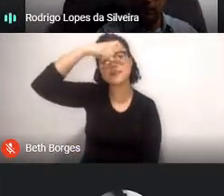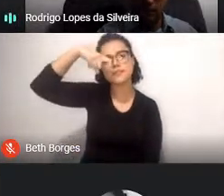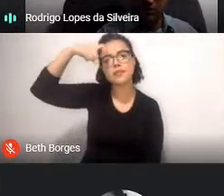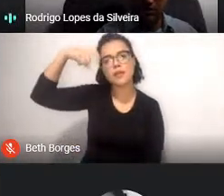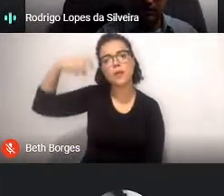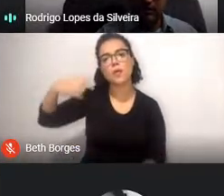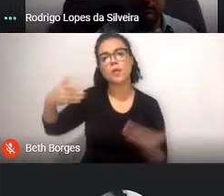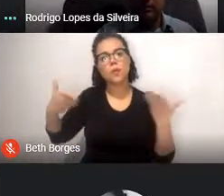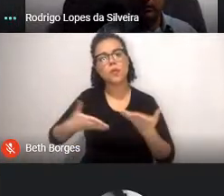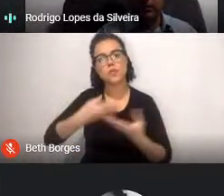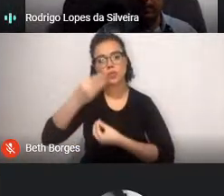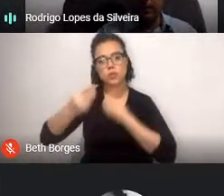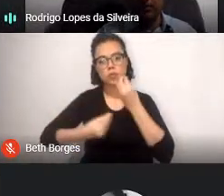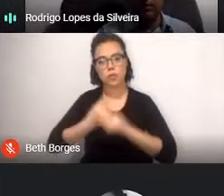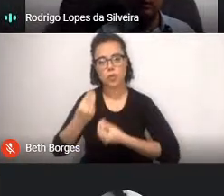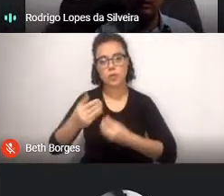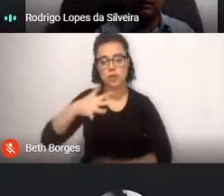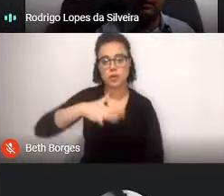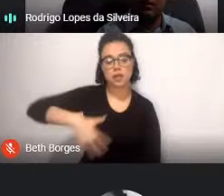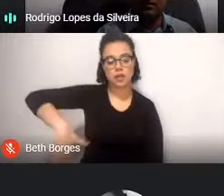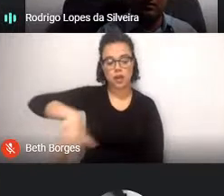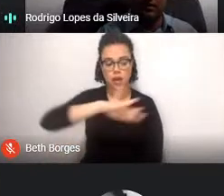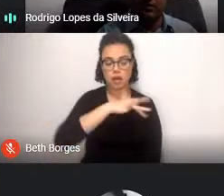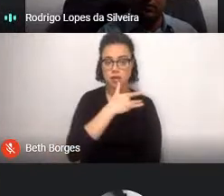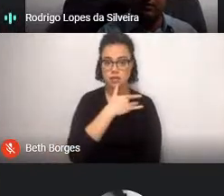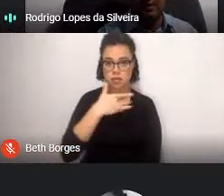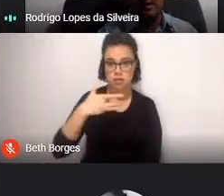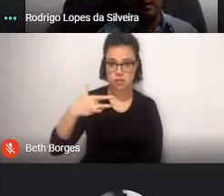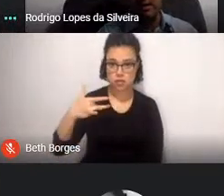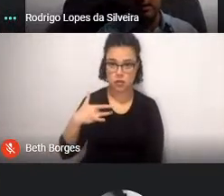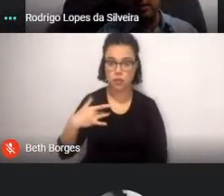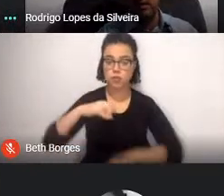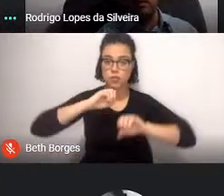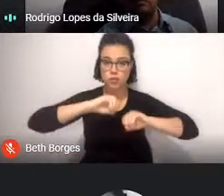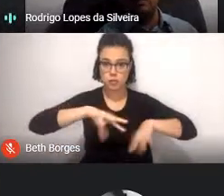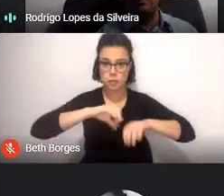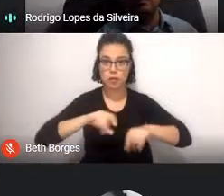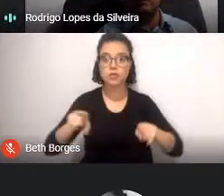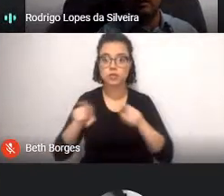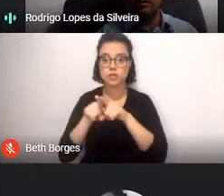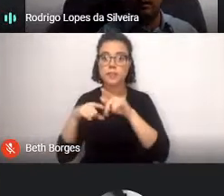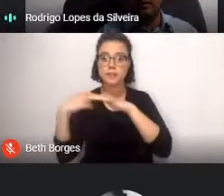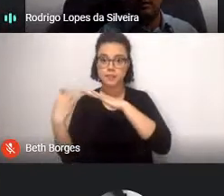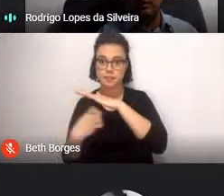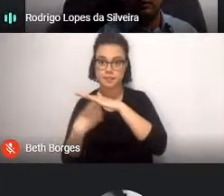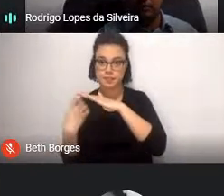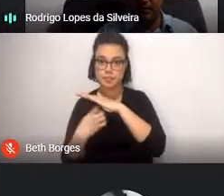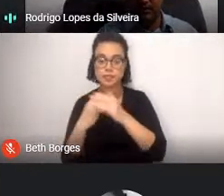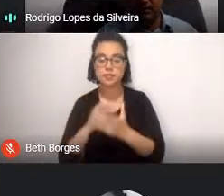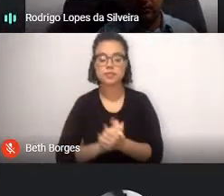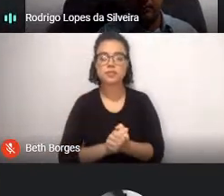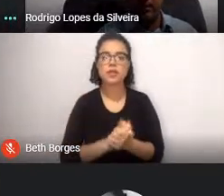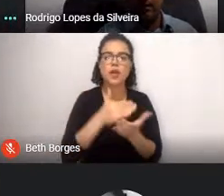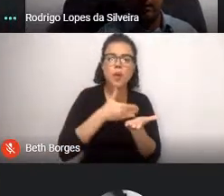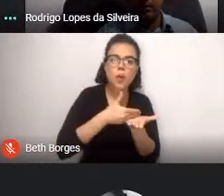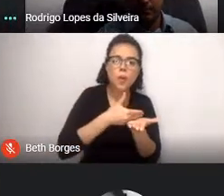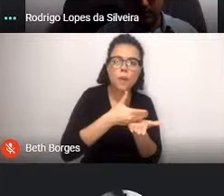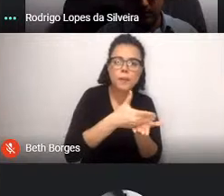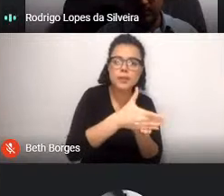da saúde, do esporte e das organizações, e iniciando na educação e na